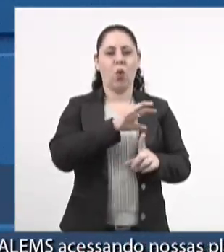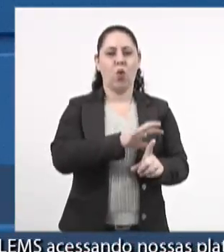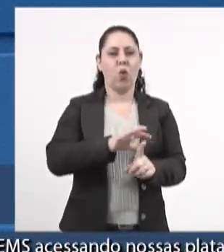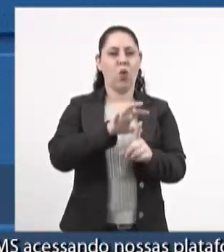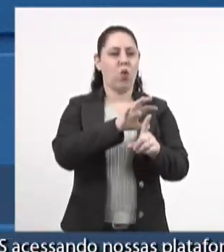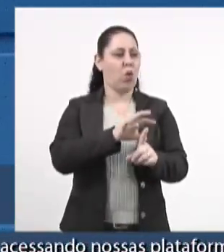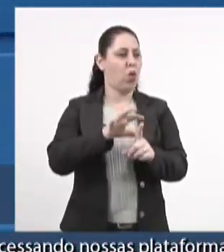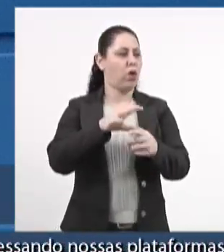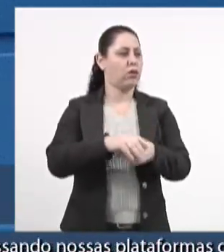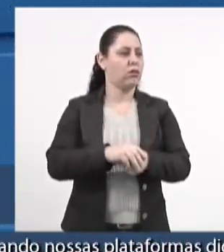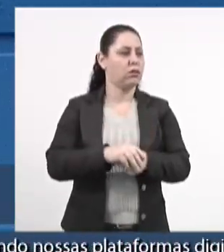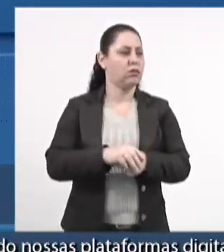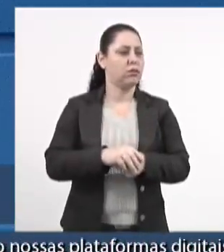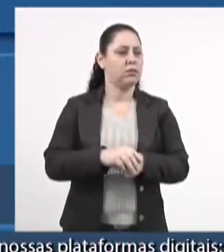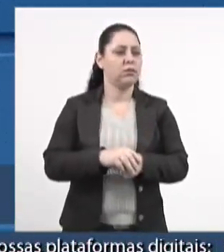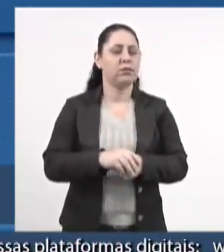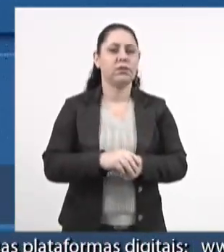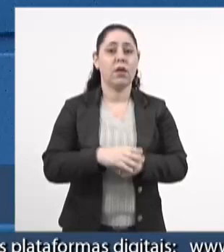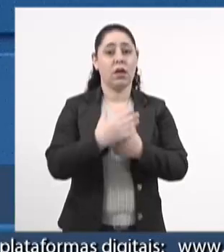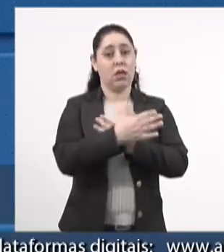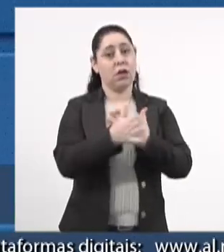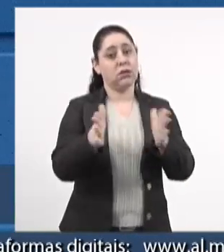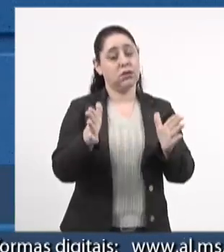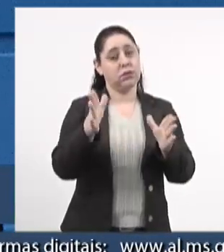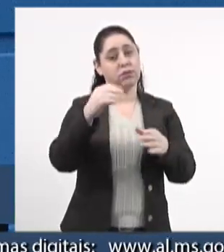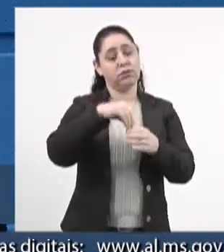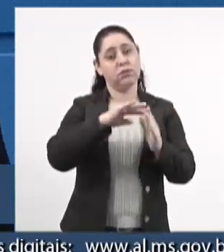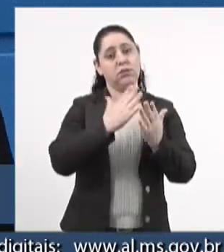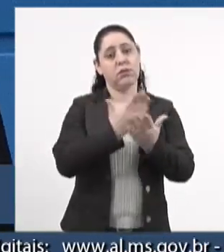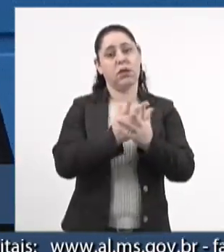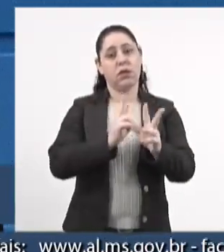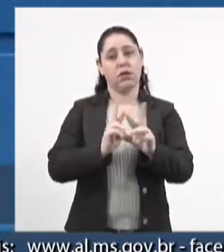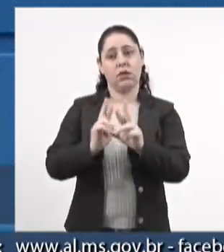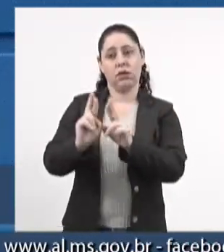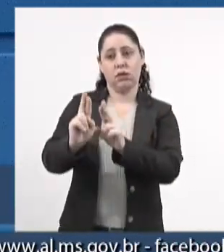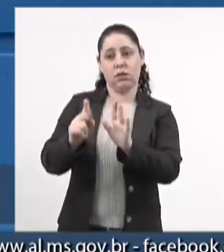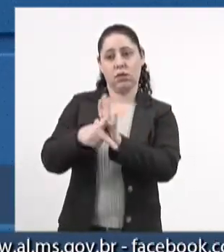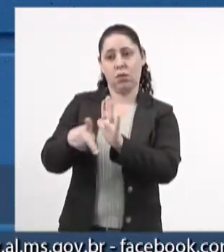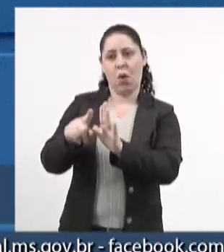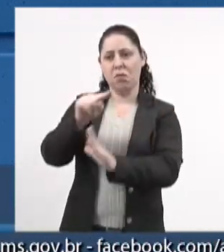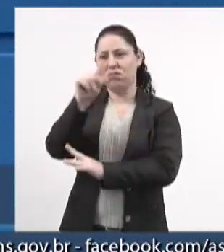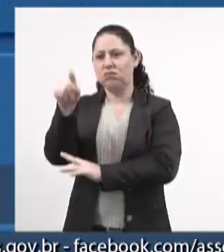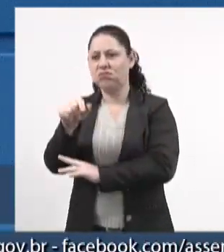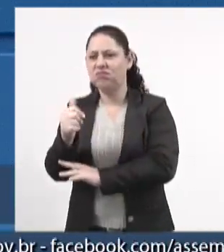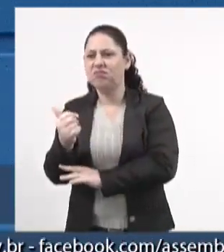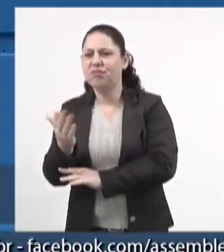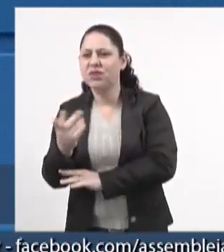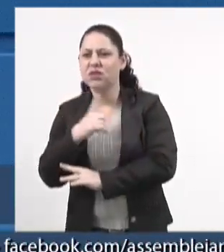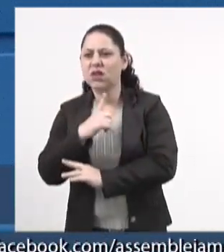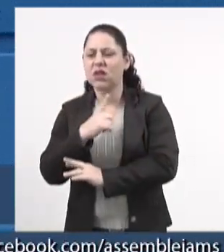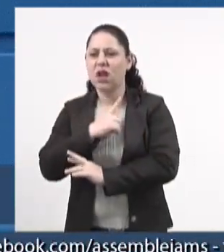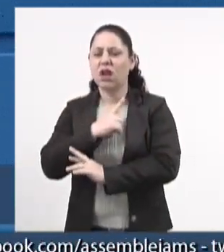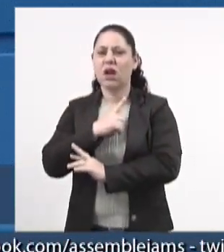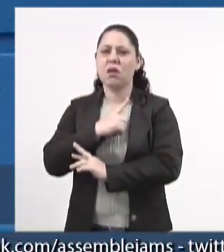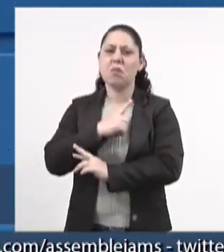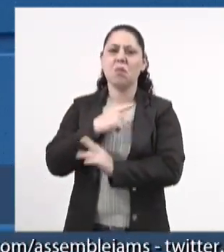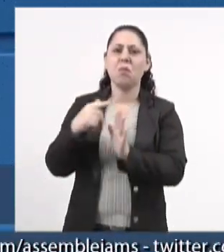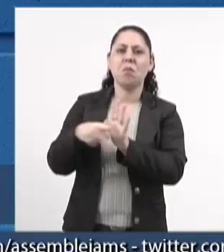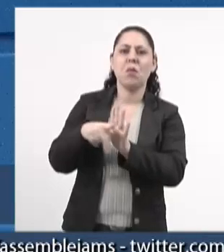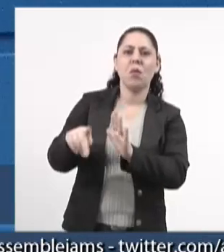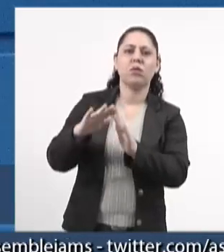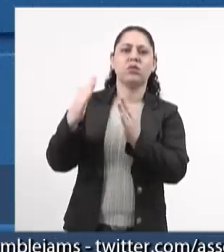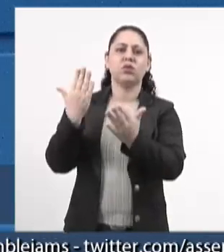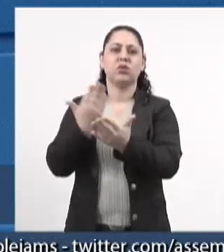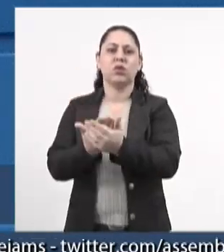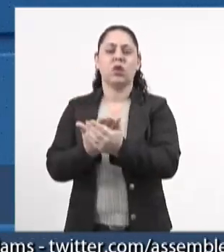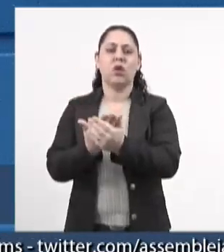doutrinação do professor em sala de aula, e a questão em relação aos questionamentos que está aí na questão da escola